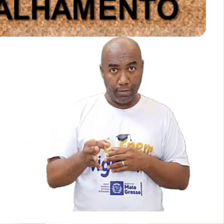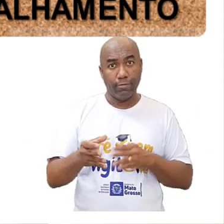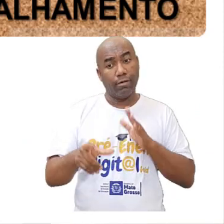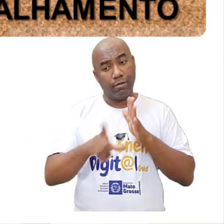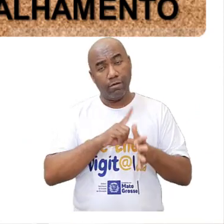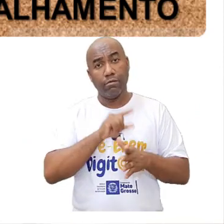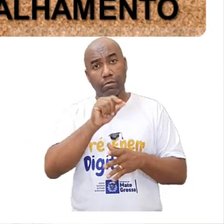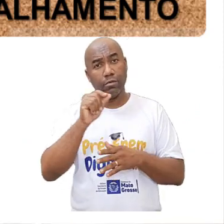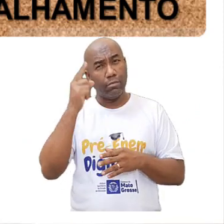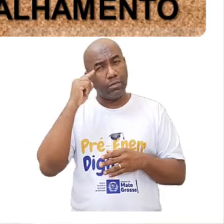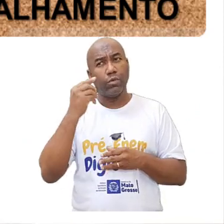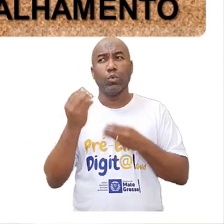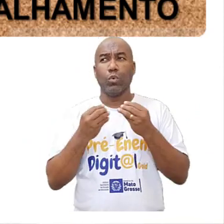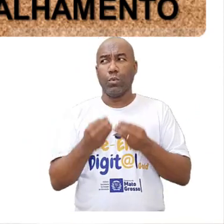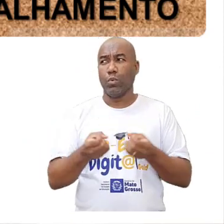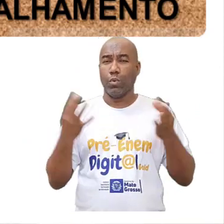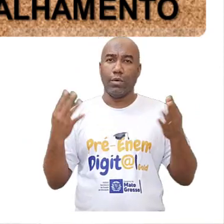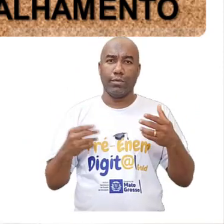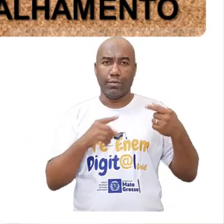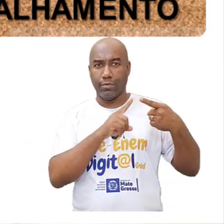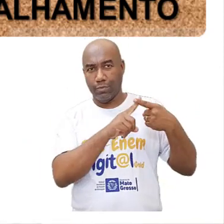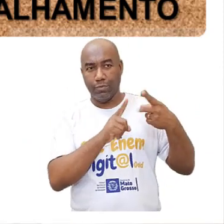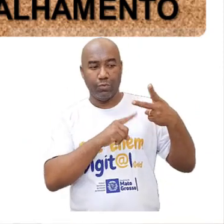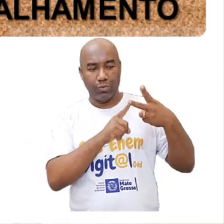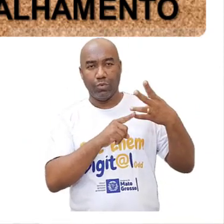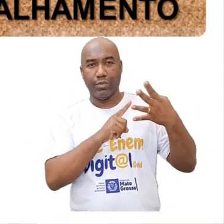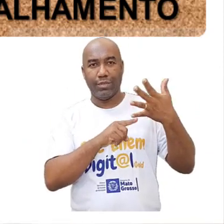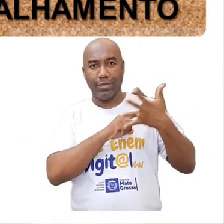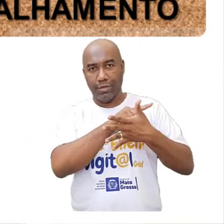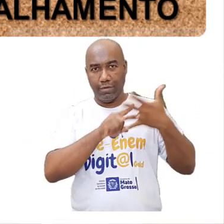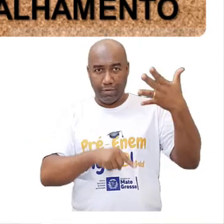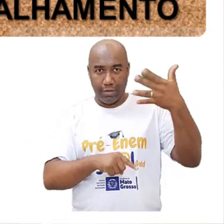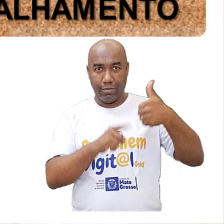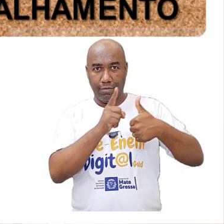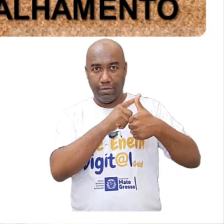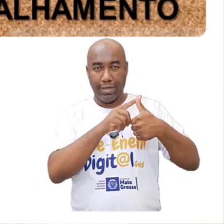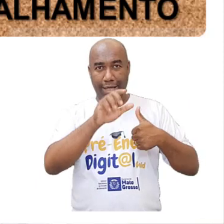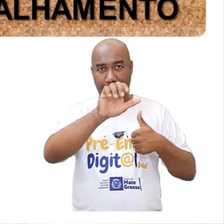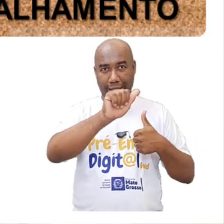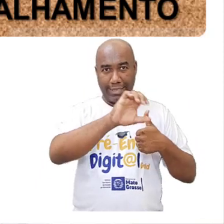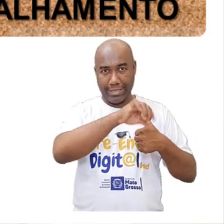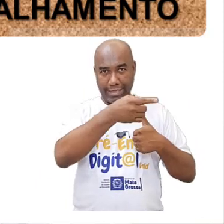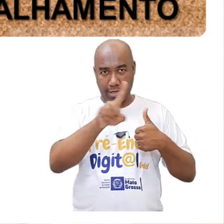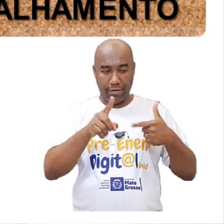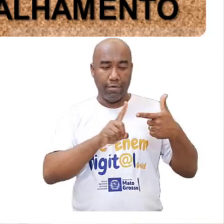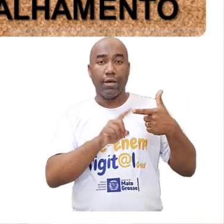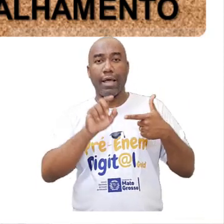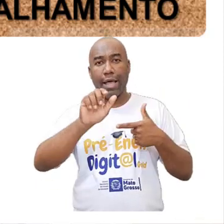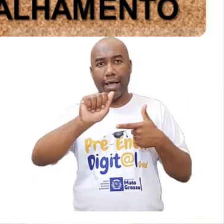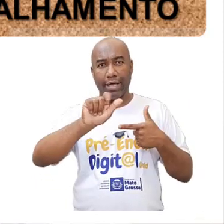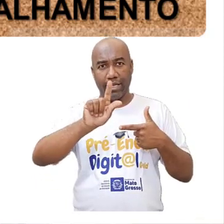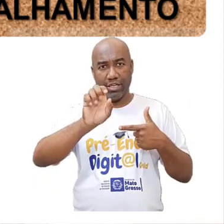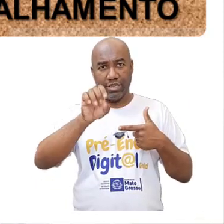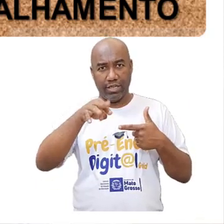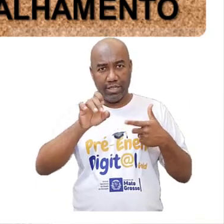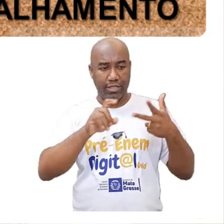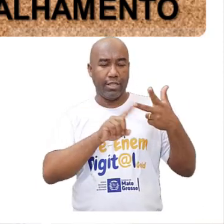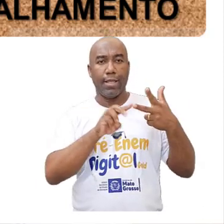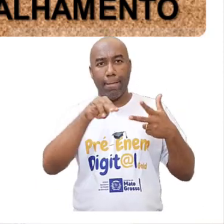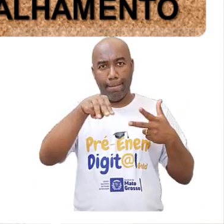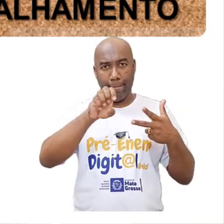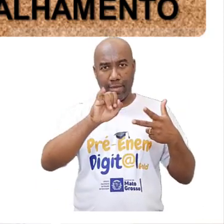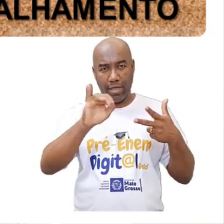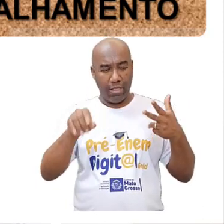certo? Então, conta comigo. Nós temos ação, agente, meio modo, efeito